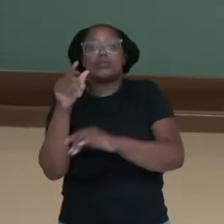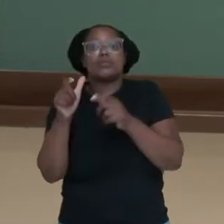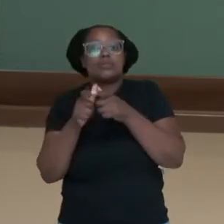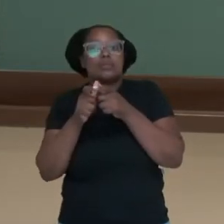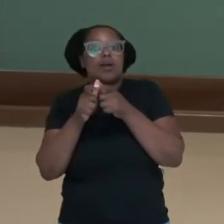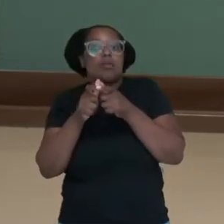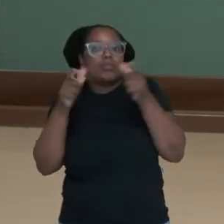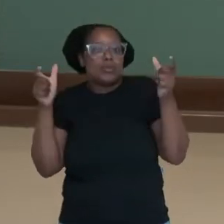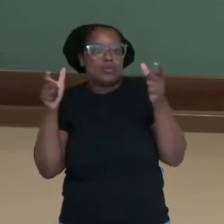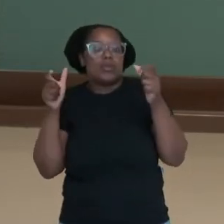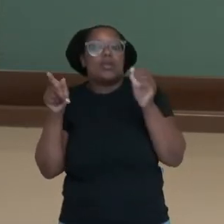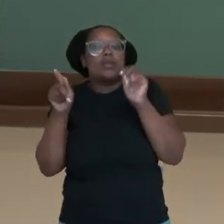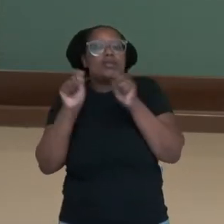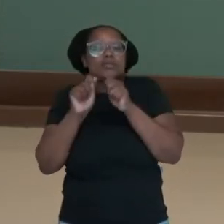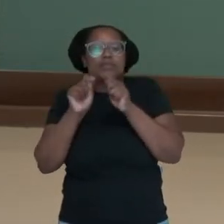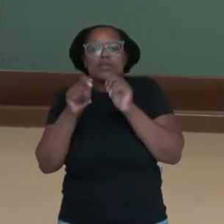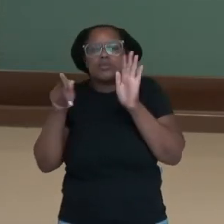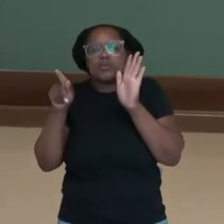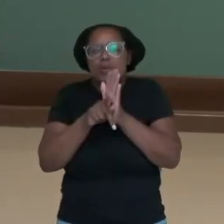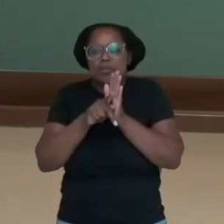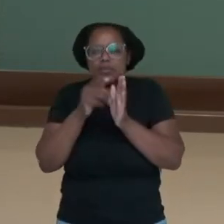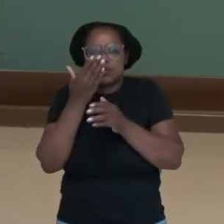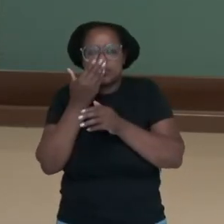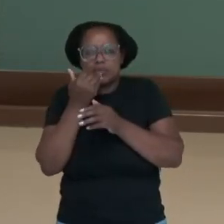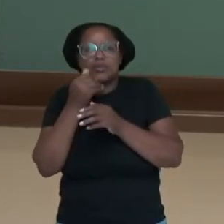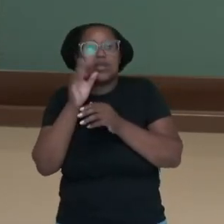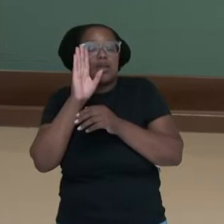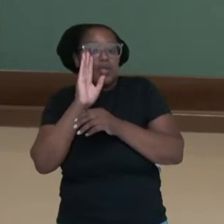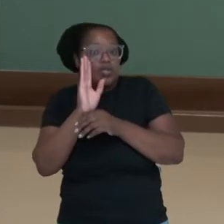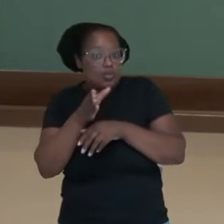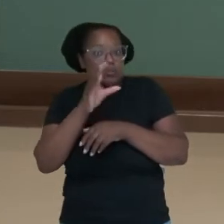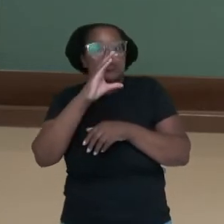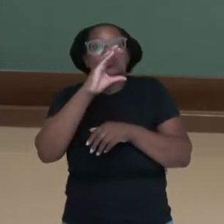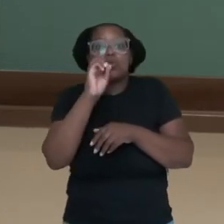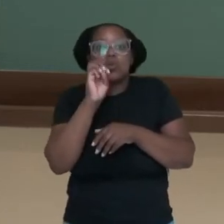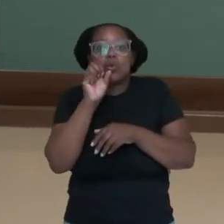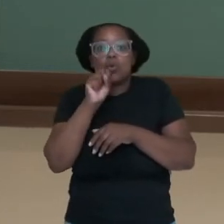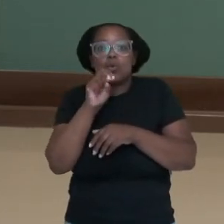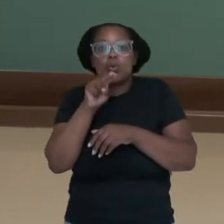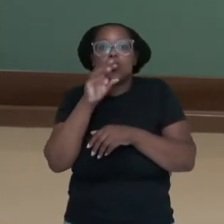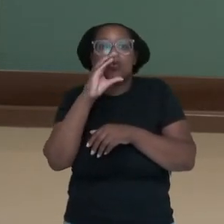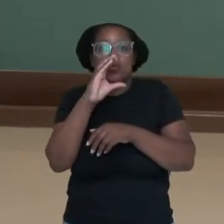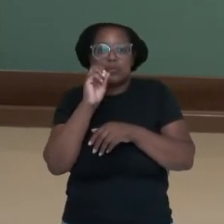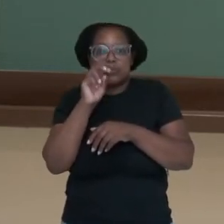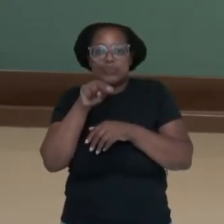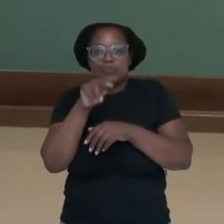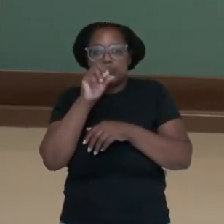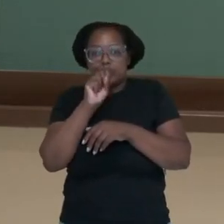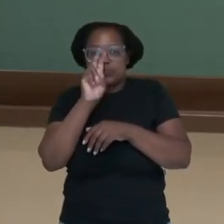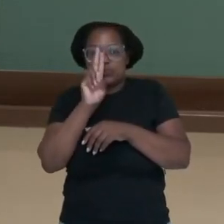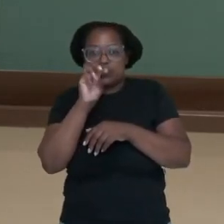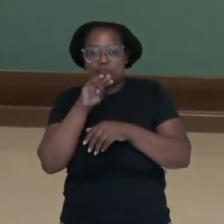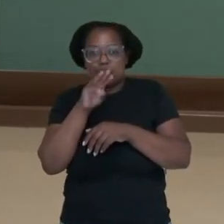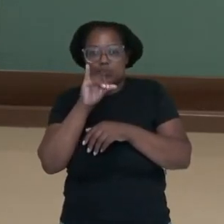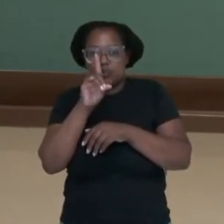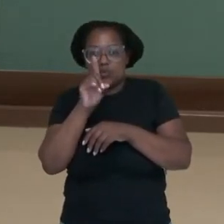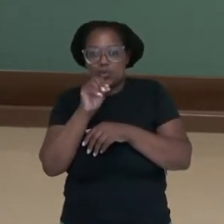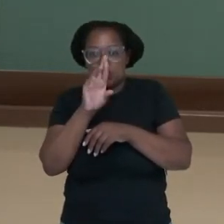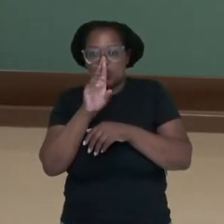alimento. Já os consumidores são os seres heterótrofos.